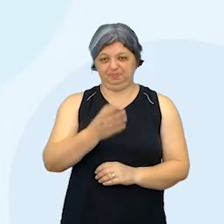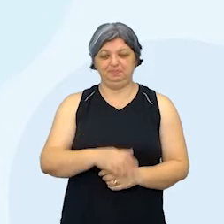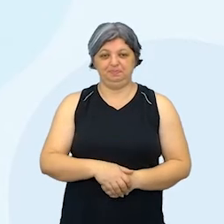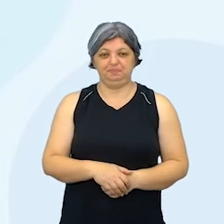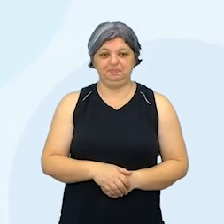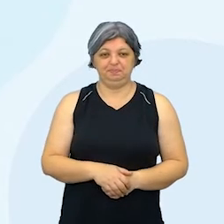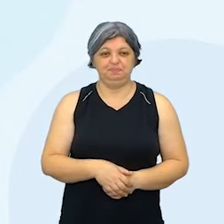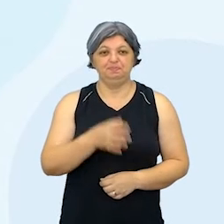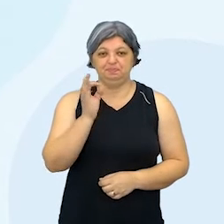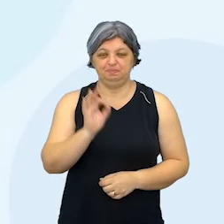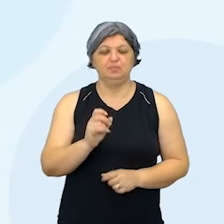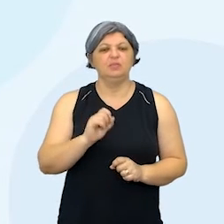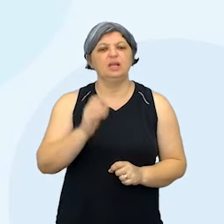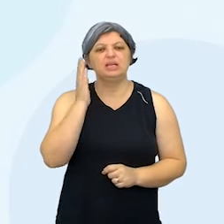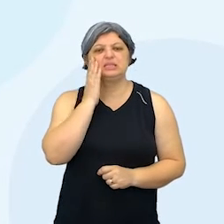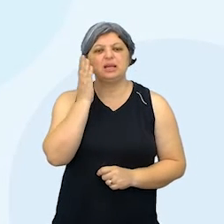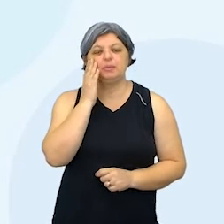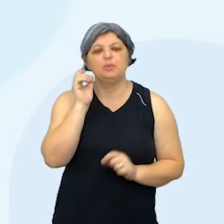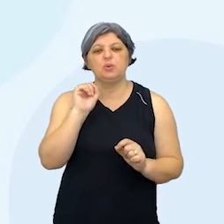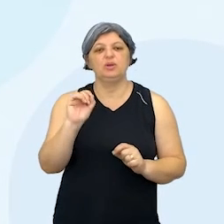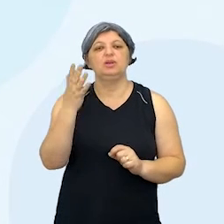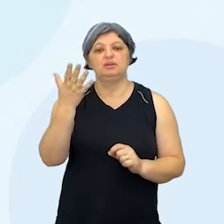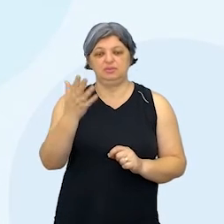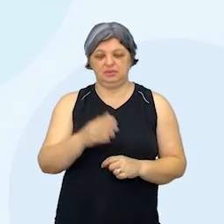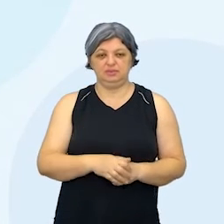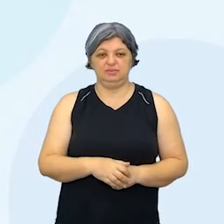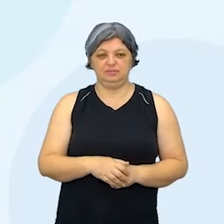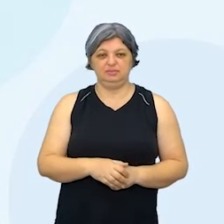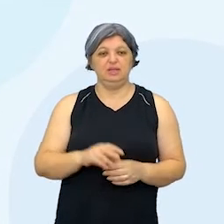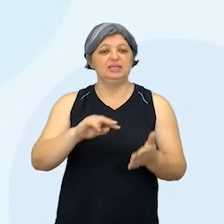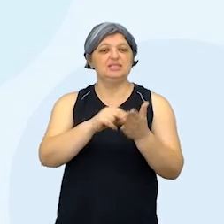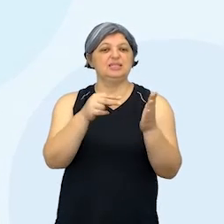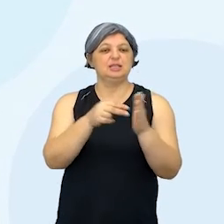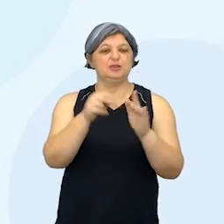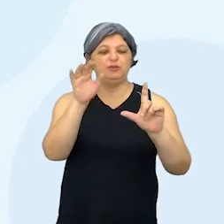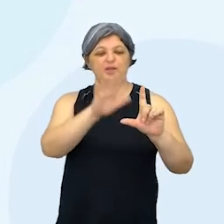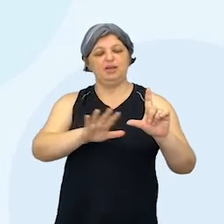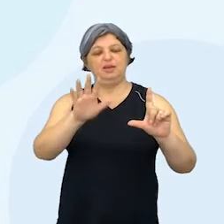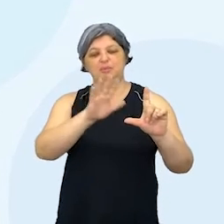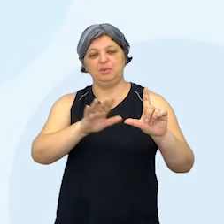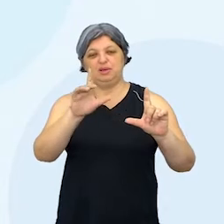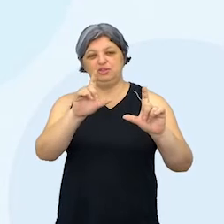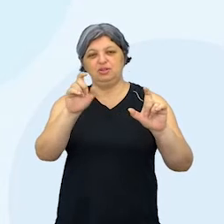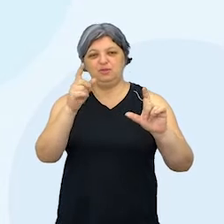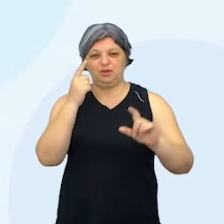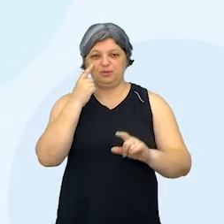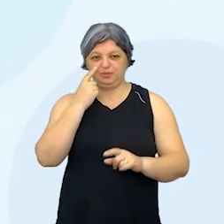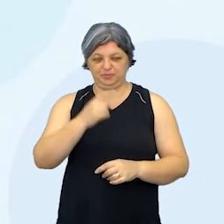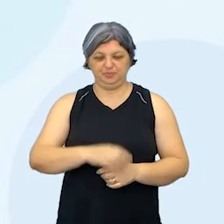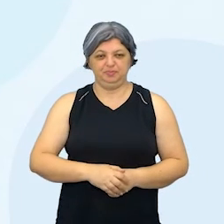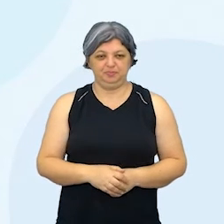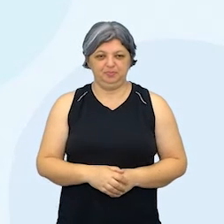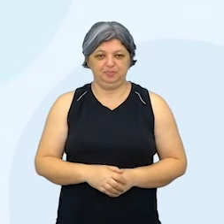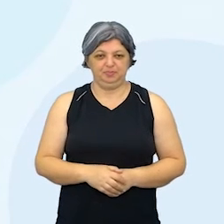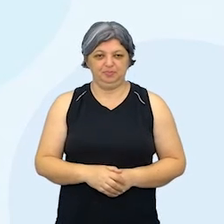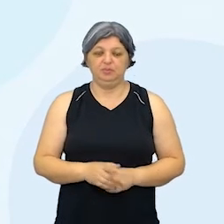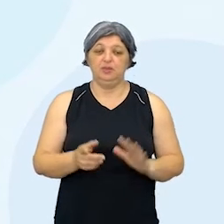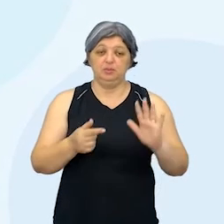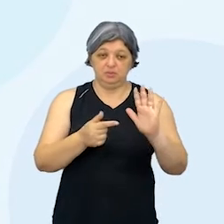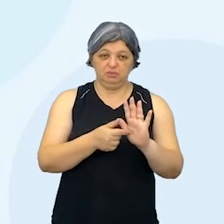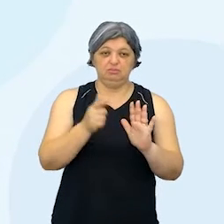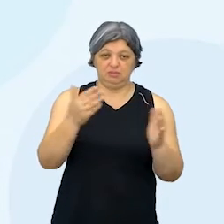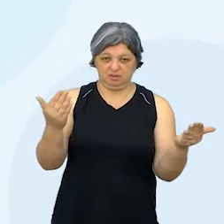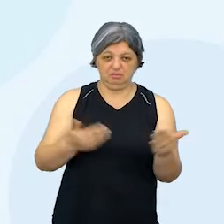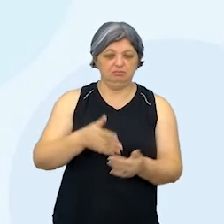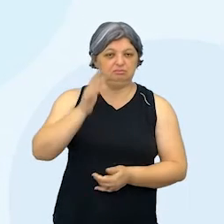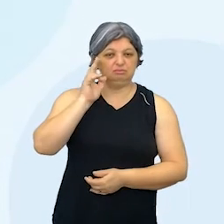agora saber exatamente o que essa imagem está querendo nos contar. Então, a gente vai contar para eles a história, né? Então,